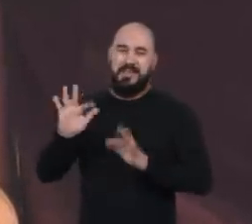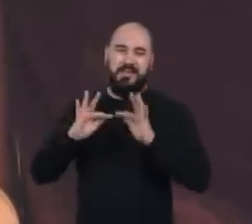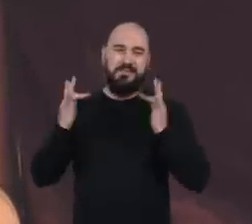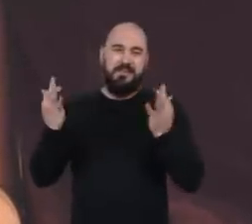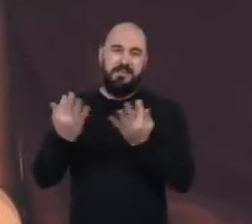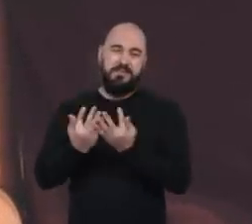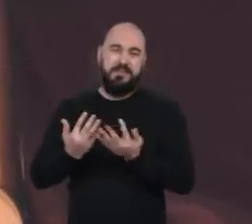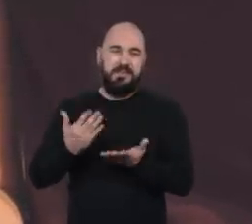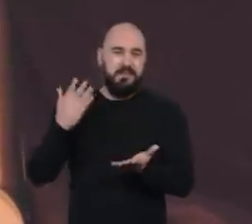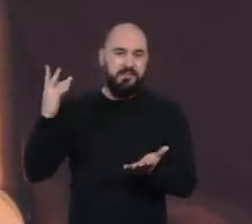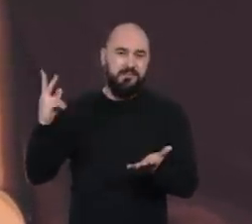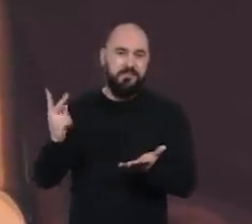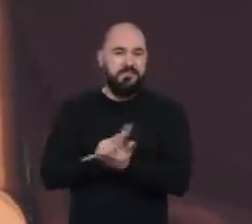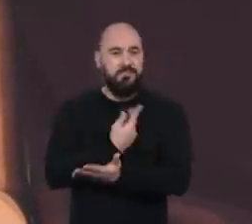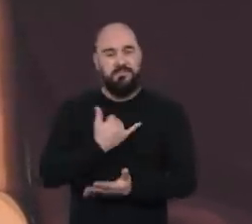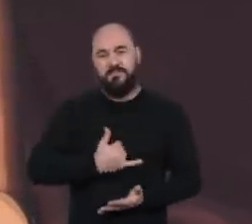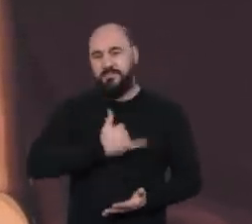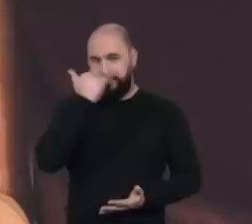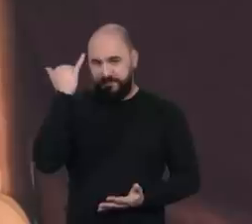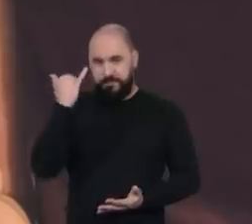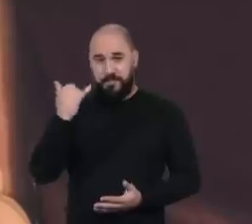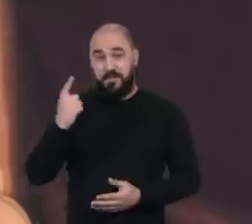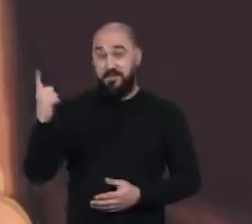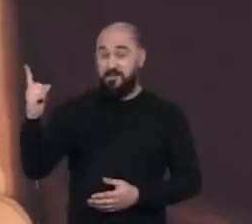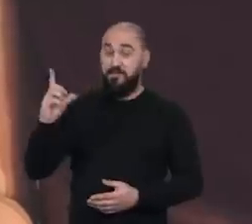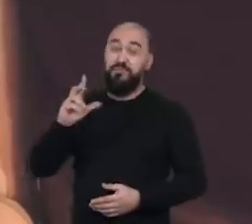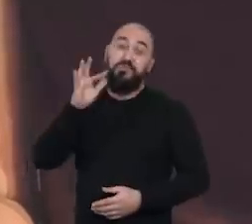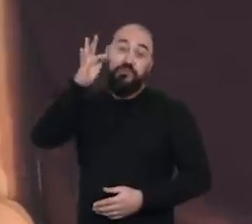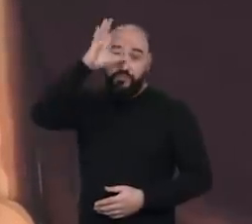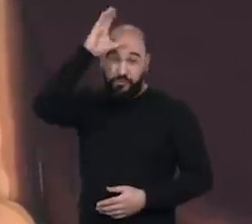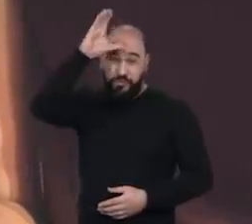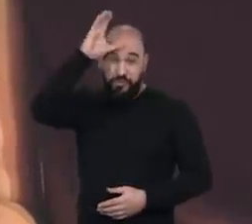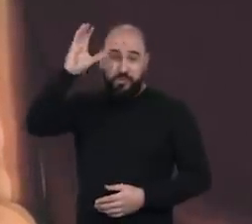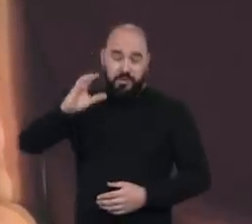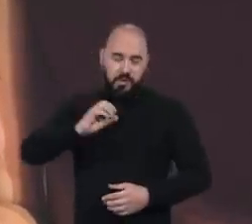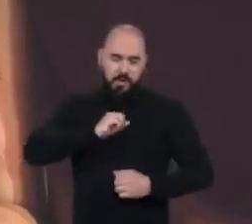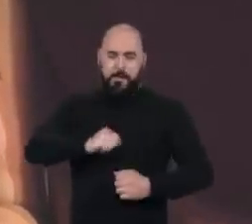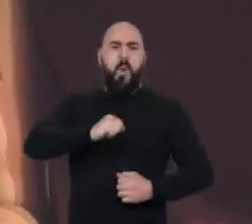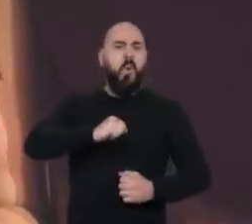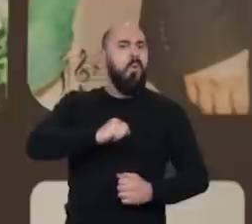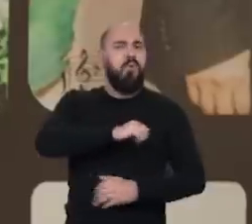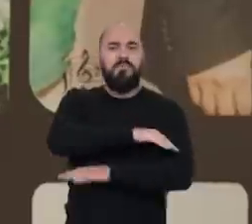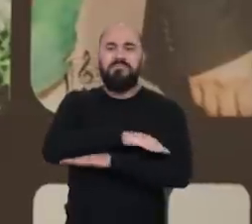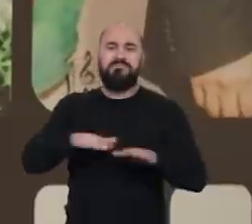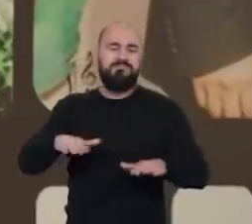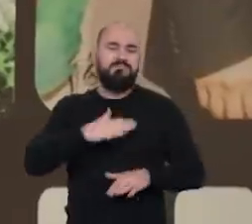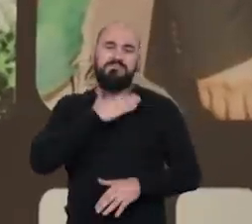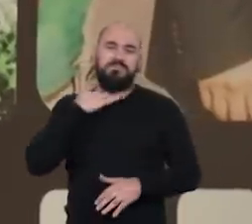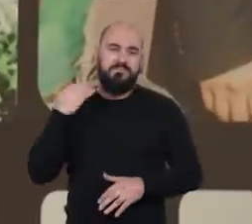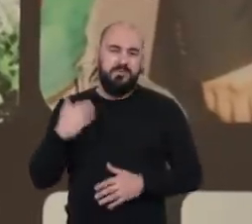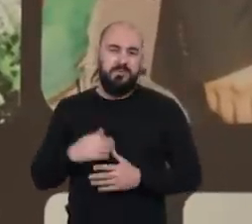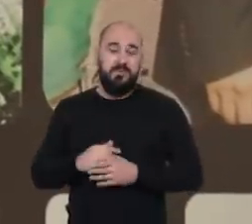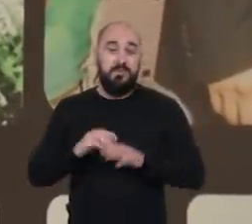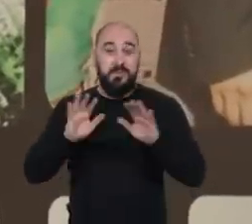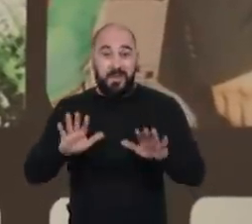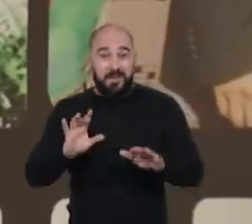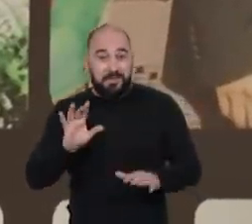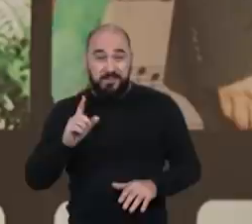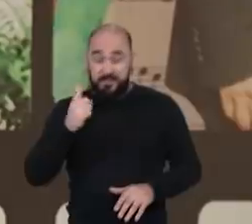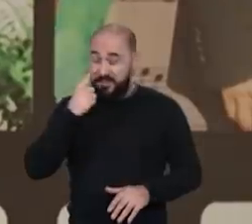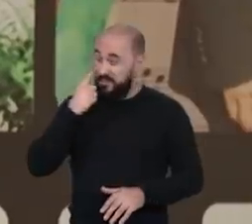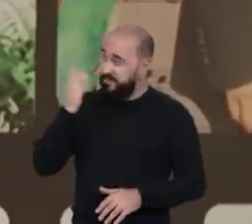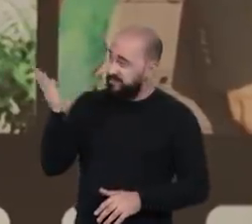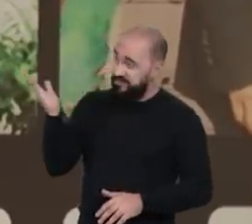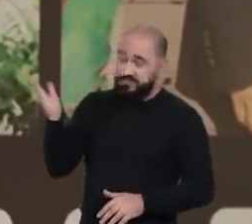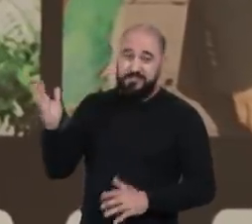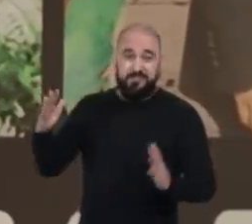da família, que teve um ataque fulminante e veio a óbito. Mas aquela não seria a única despedida. Um trágico acidente de